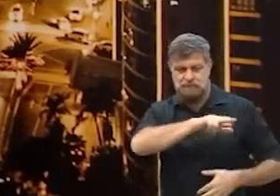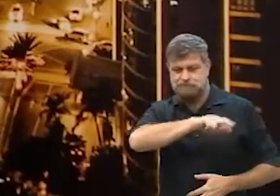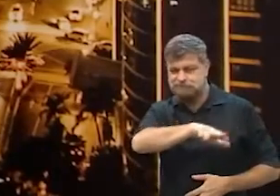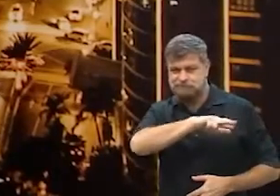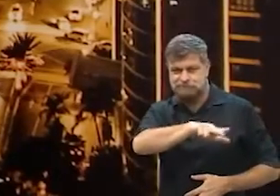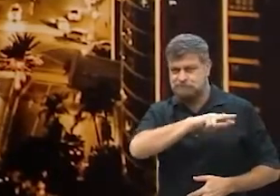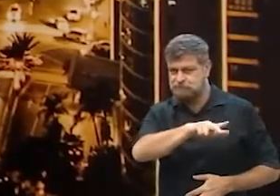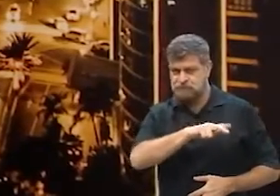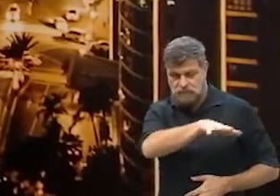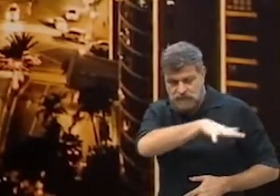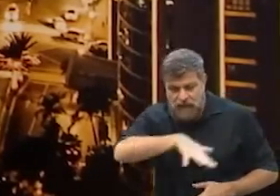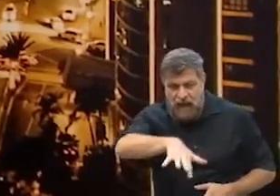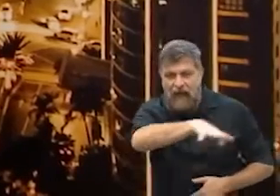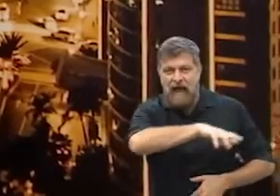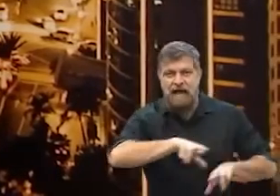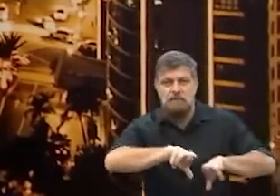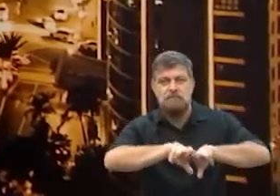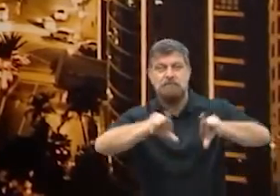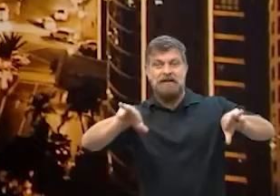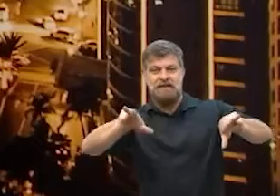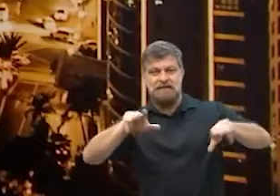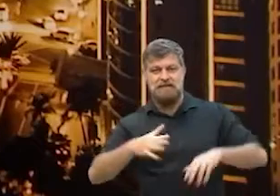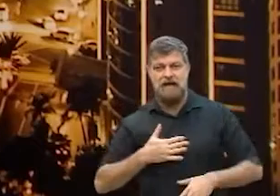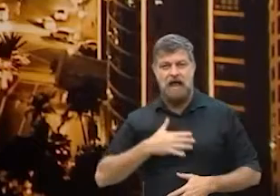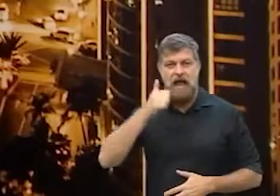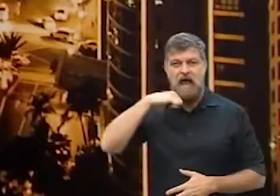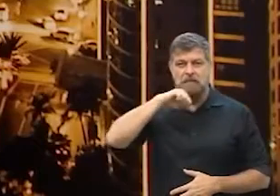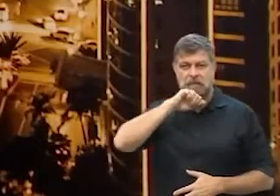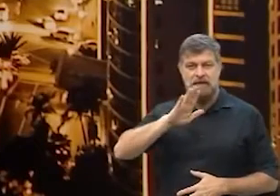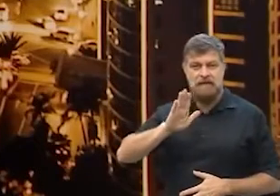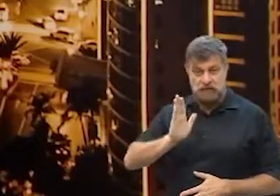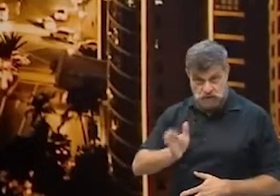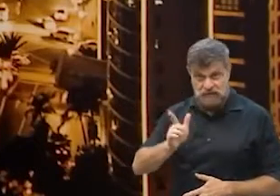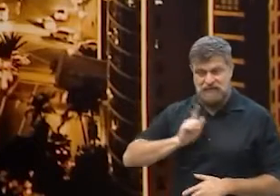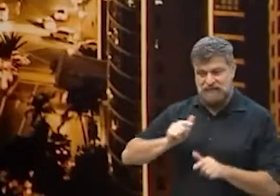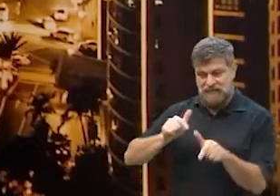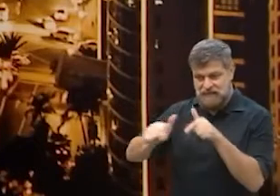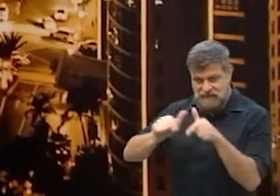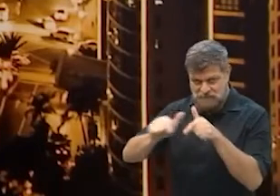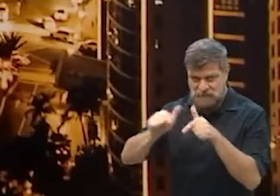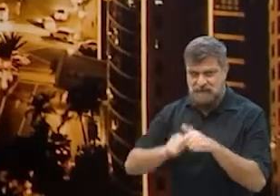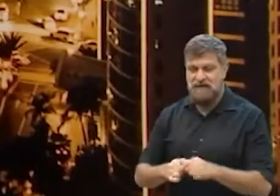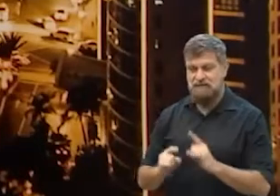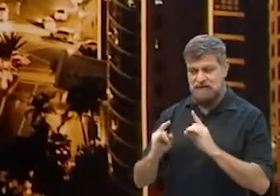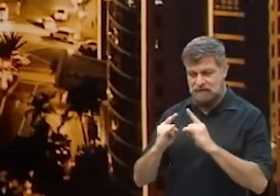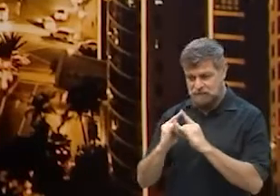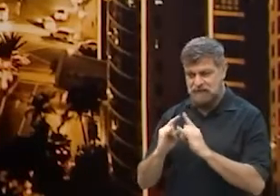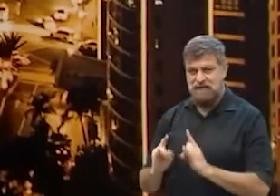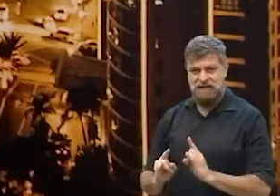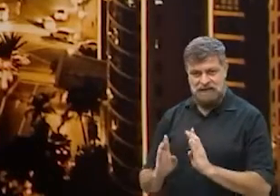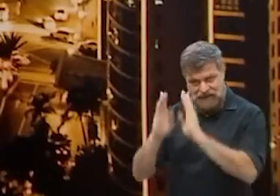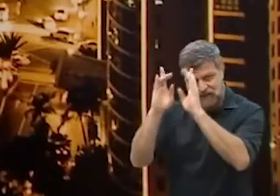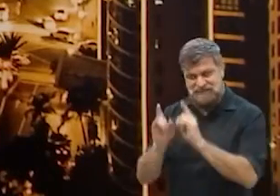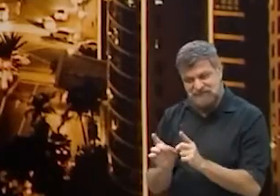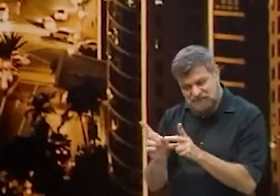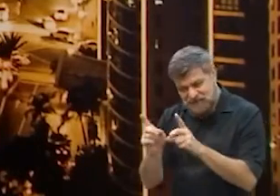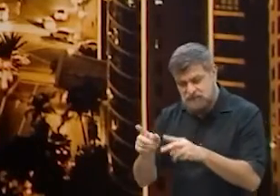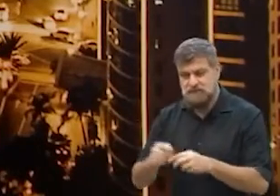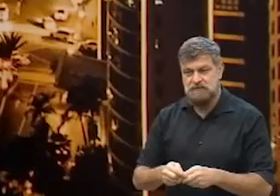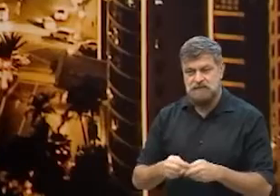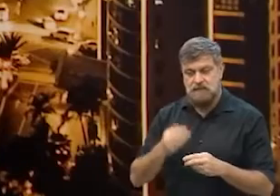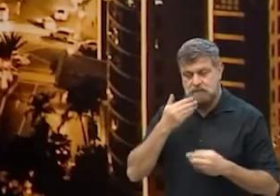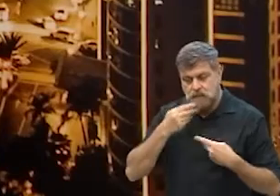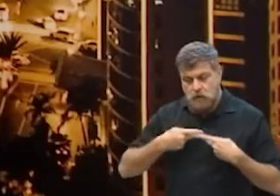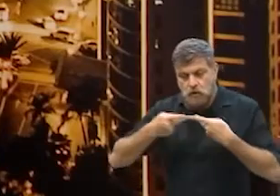diferentes, completamente diferentes da área, e minha mãe, ela já tinha um Cresce. Então ela falou, olha, por que você não entra